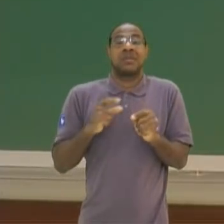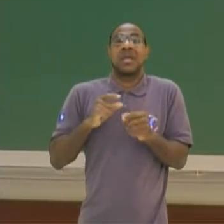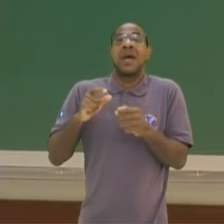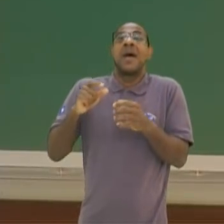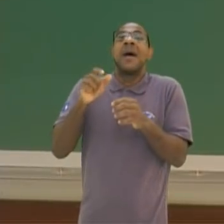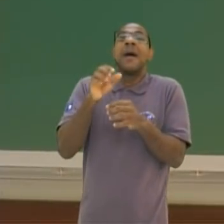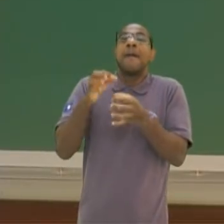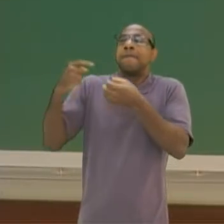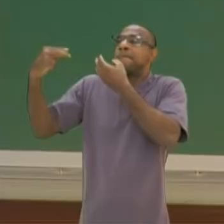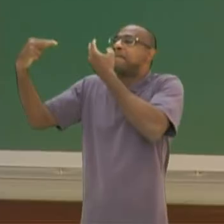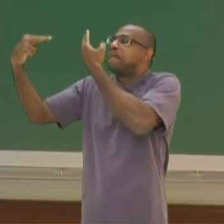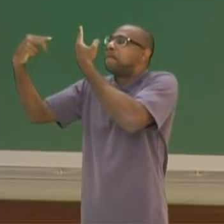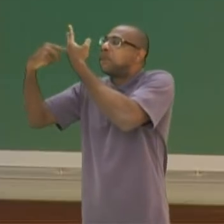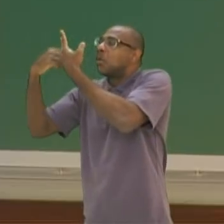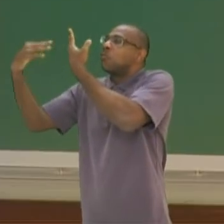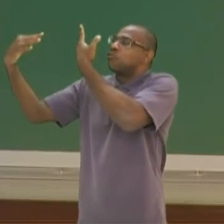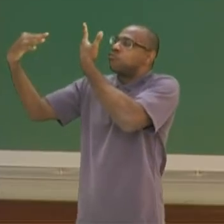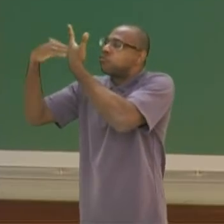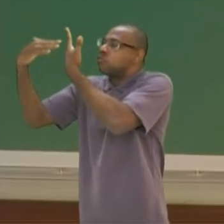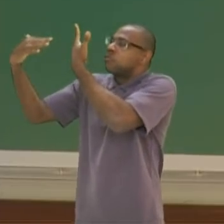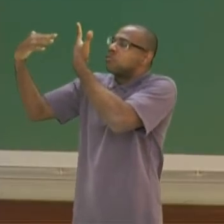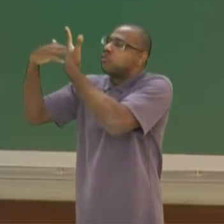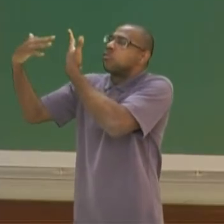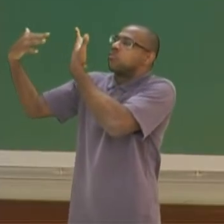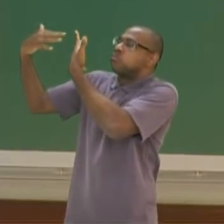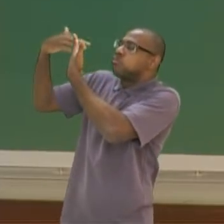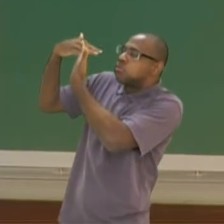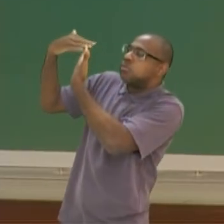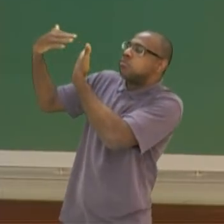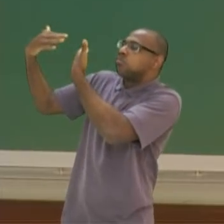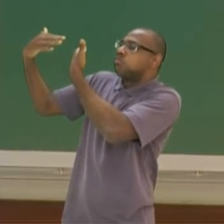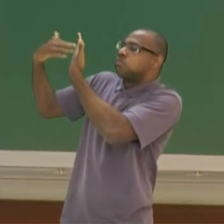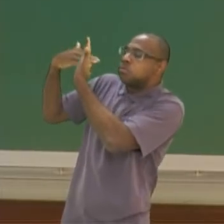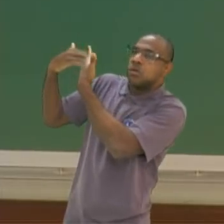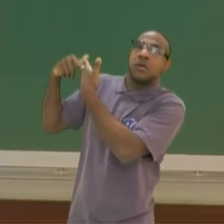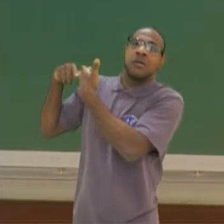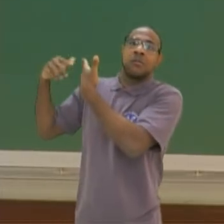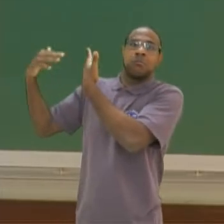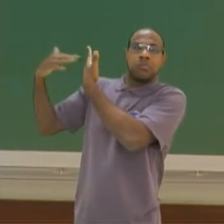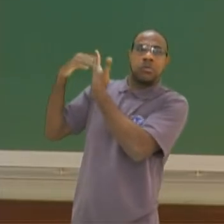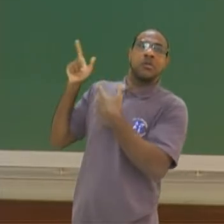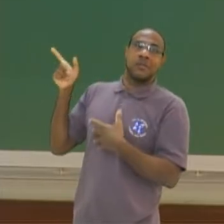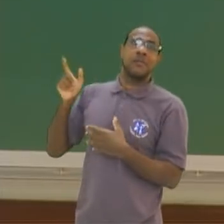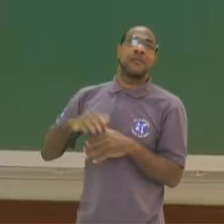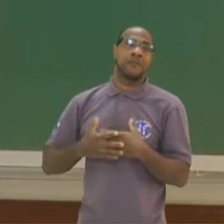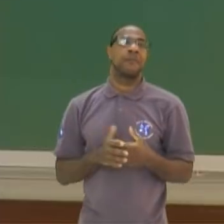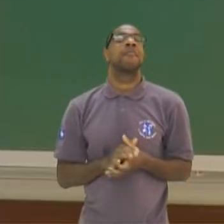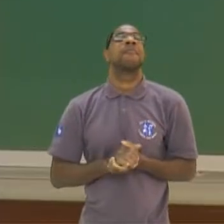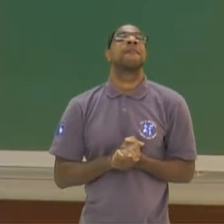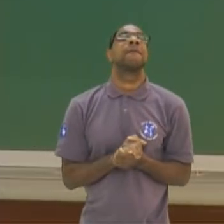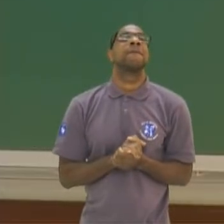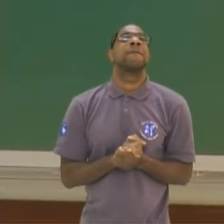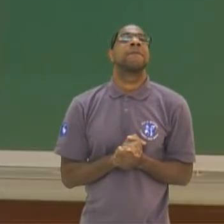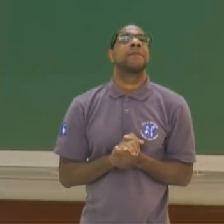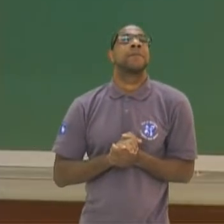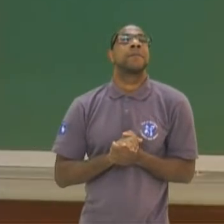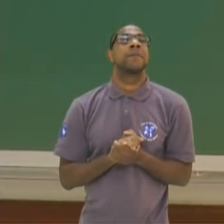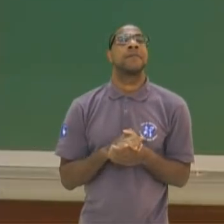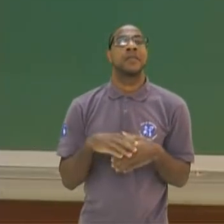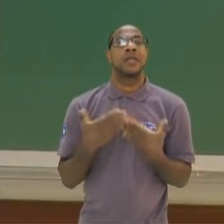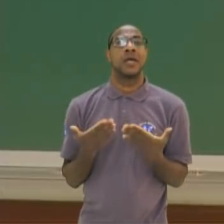Buracos. E mais radiação vai chegar até nós. Então, isso é um assunto para mais para frente, para as próximas